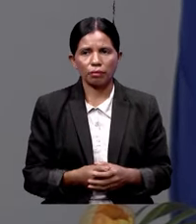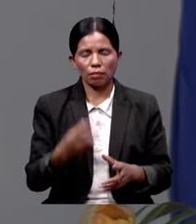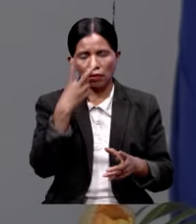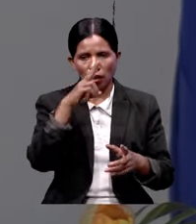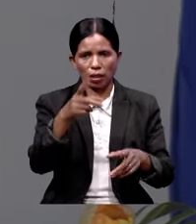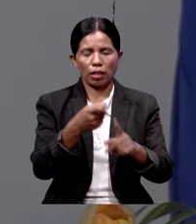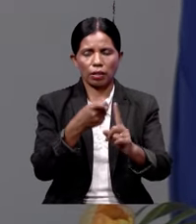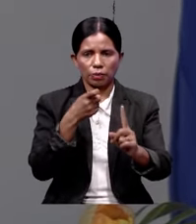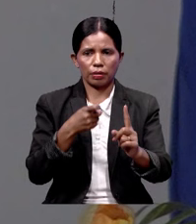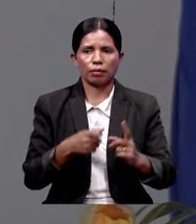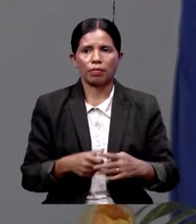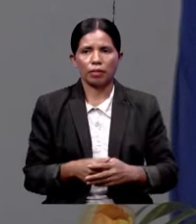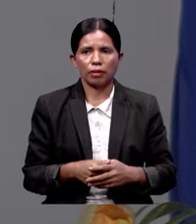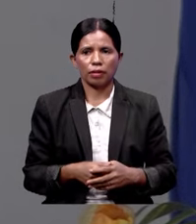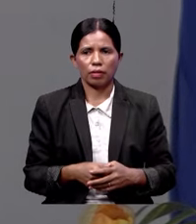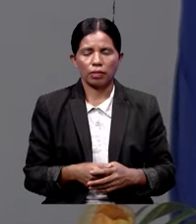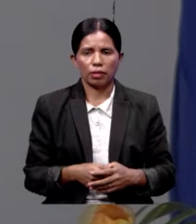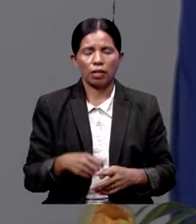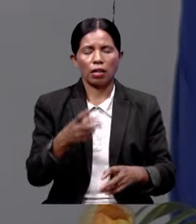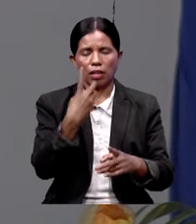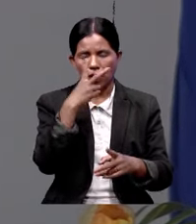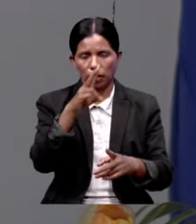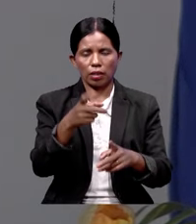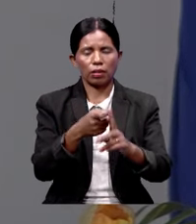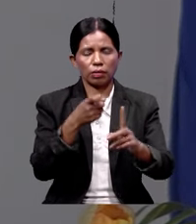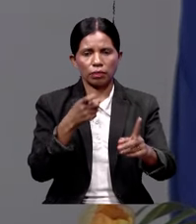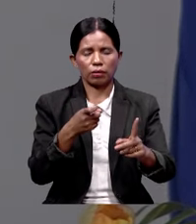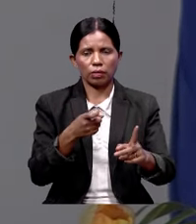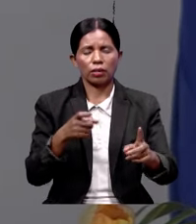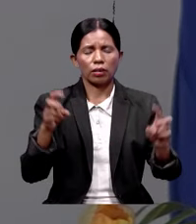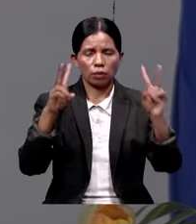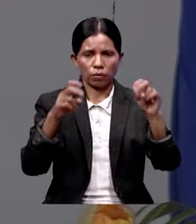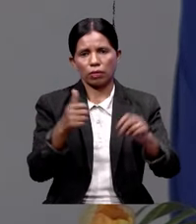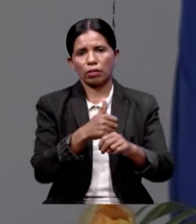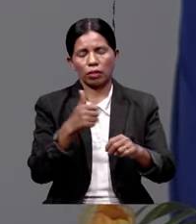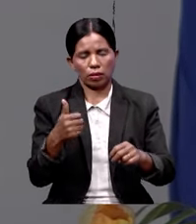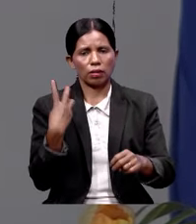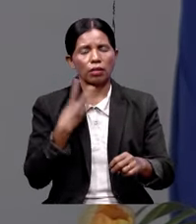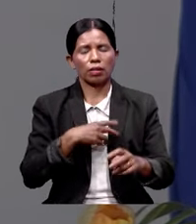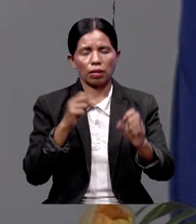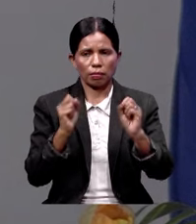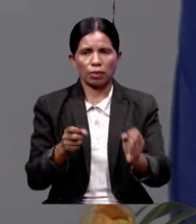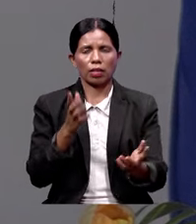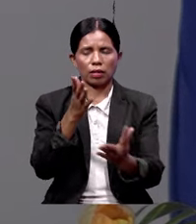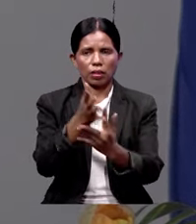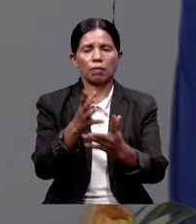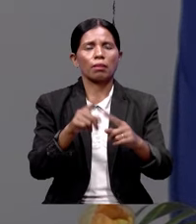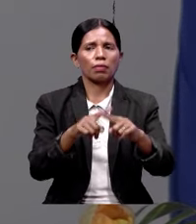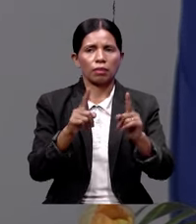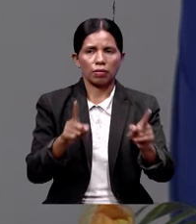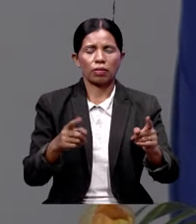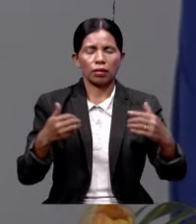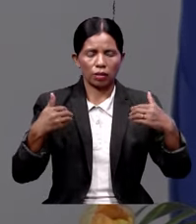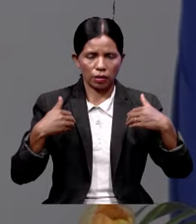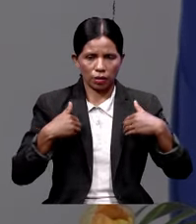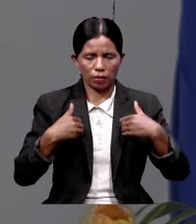Arevo-se fatores balo, dili beledia em cada bele tama mai be e amos